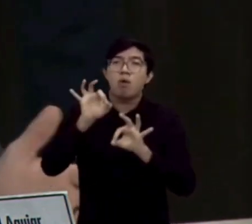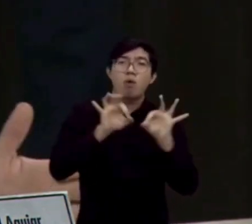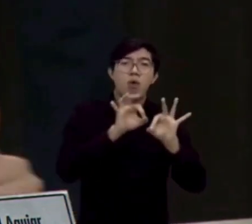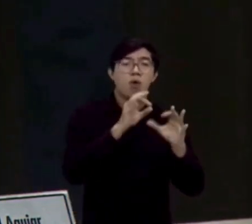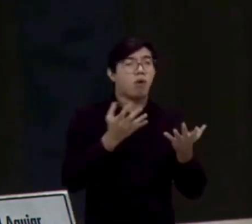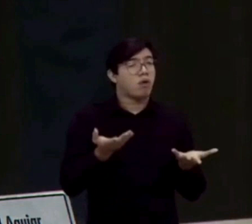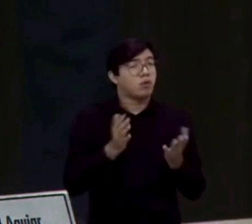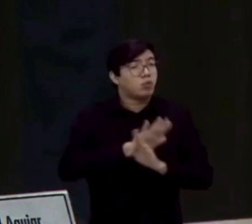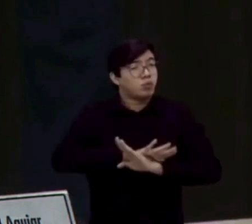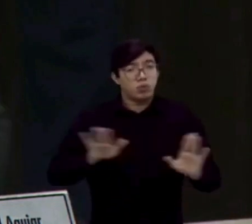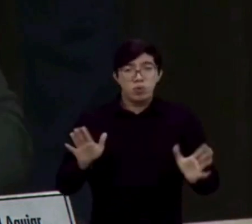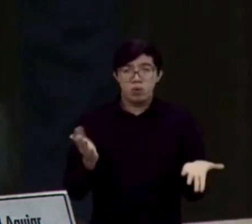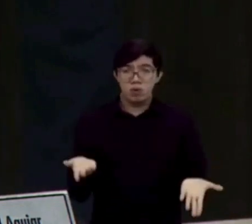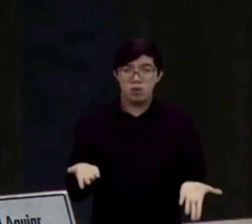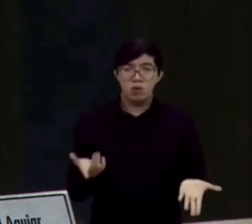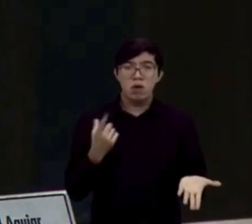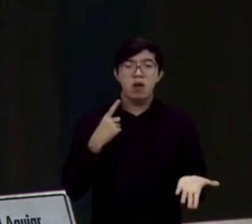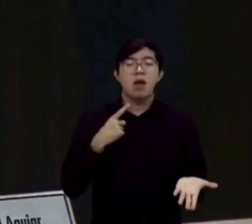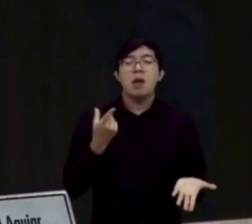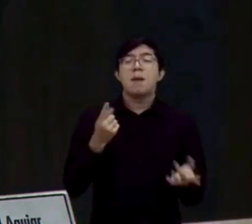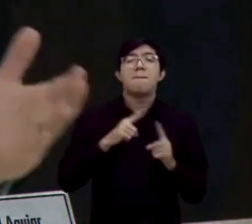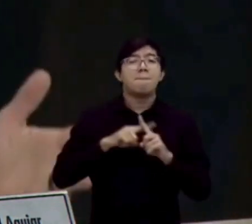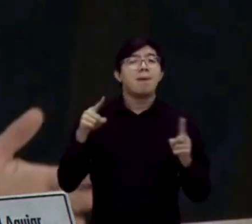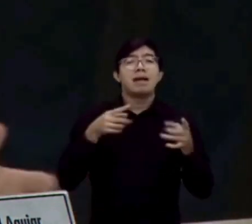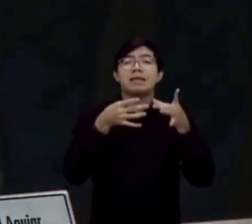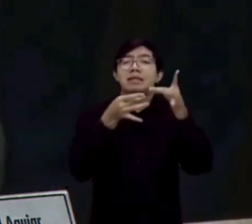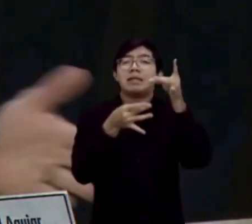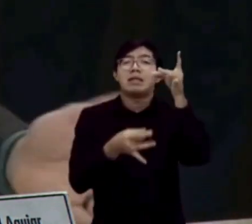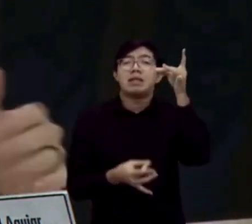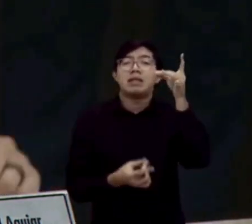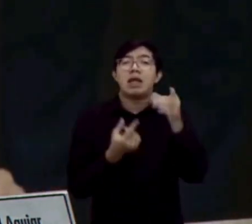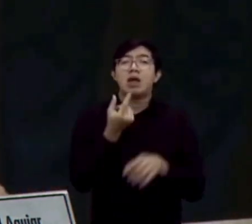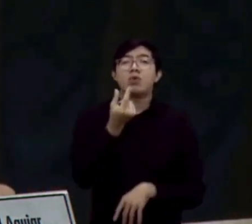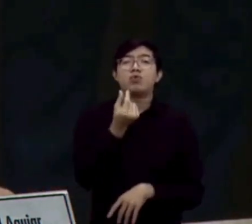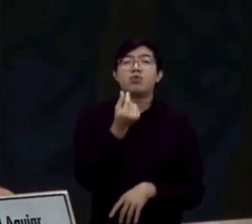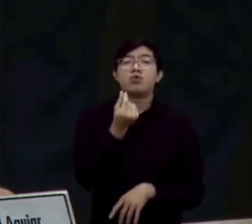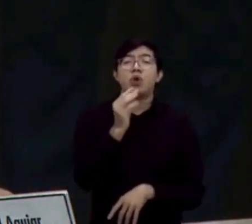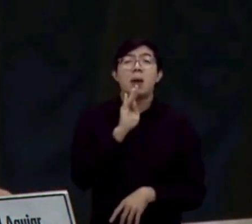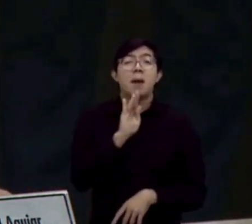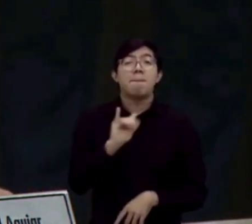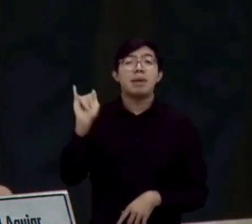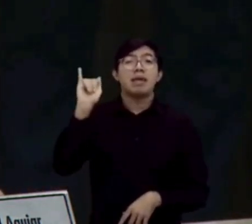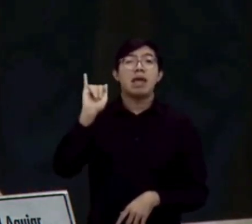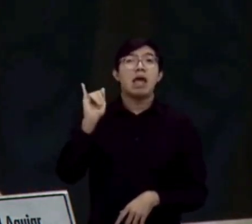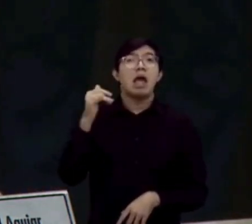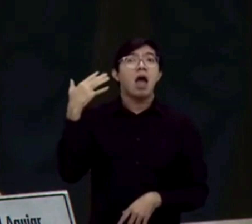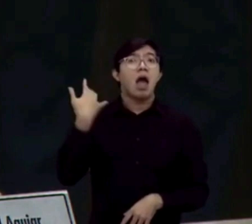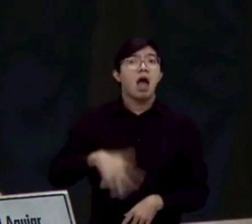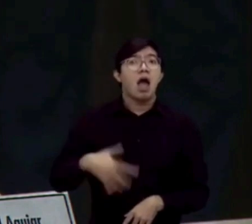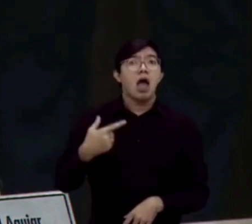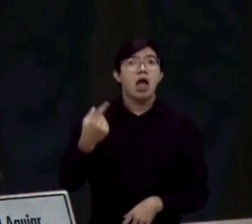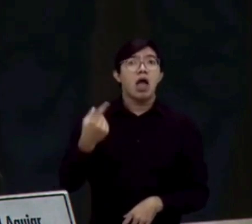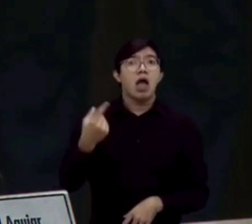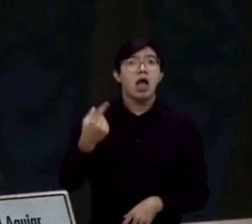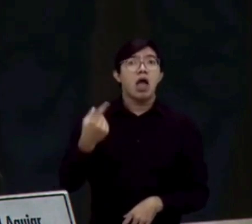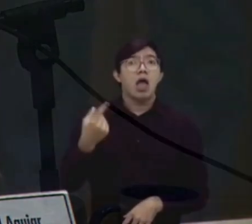será a aplicação dessa verba que já se soma bilionária, além desses 790 milhões que a gente está pautando aqui